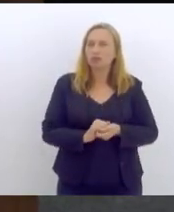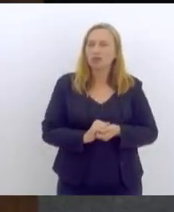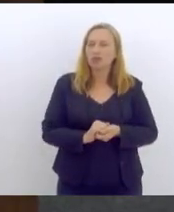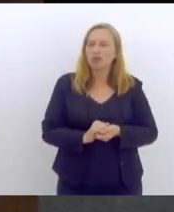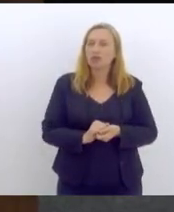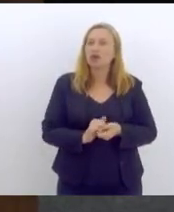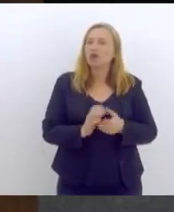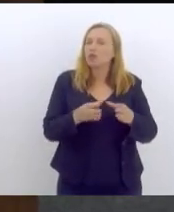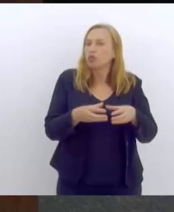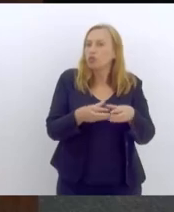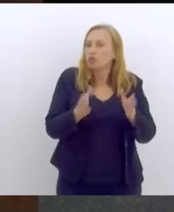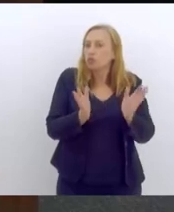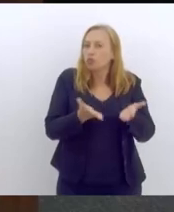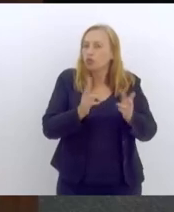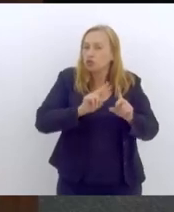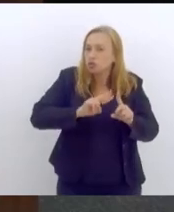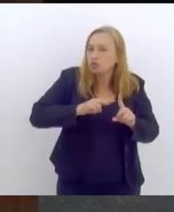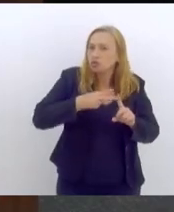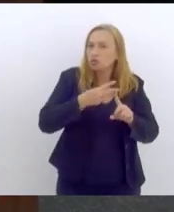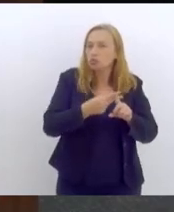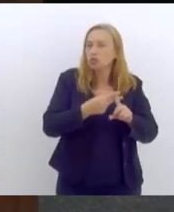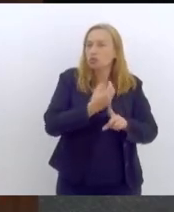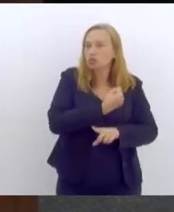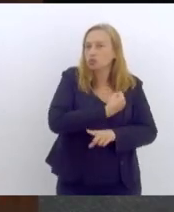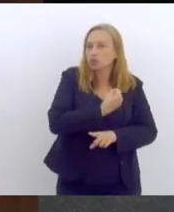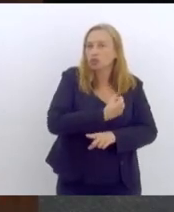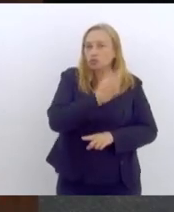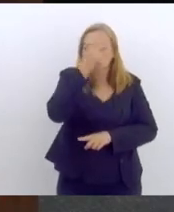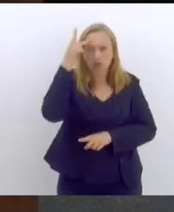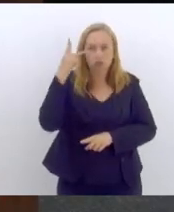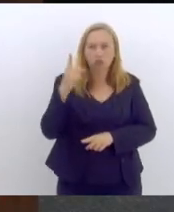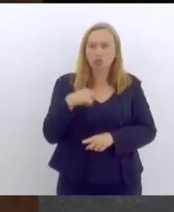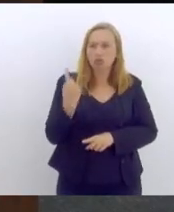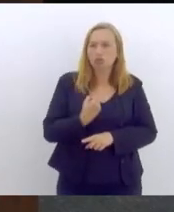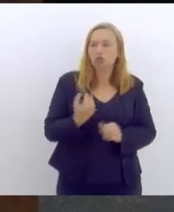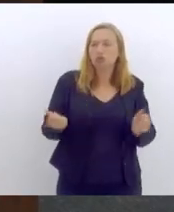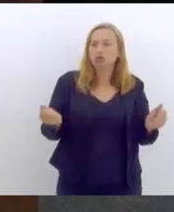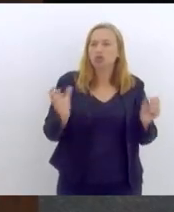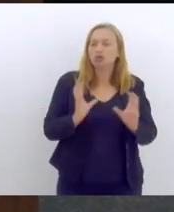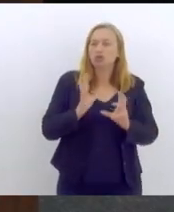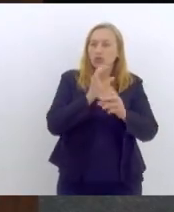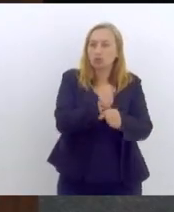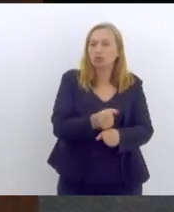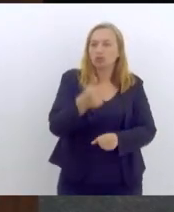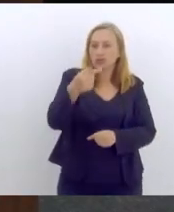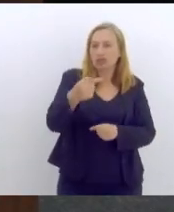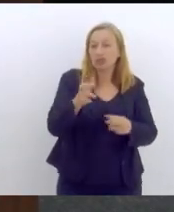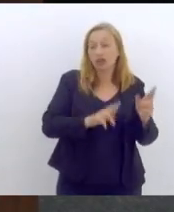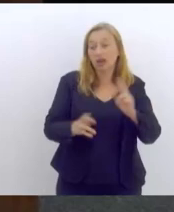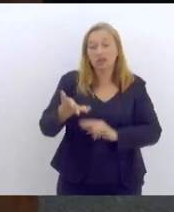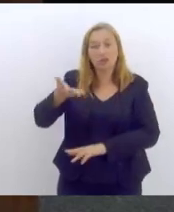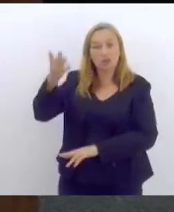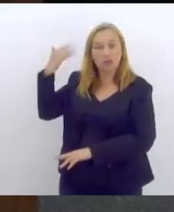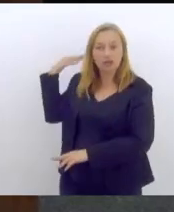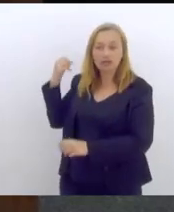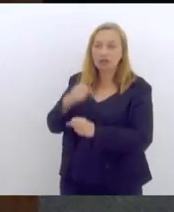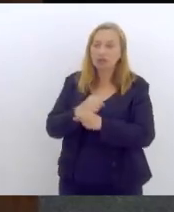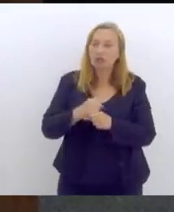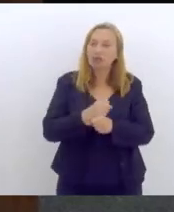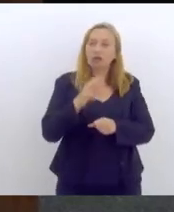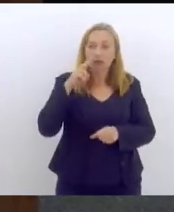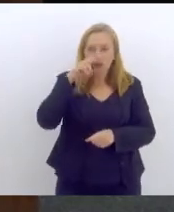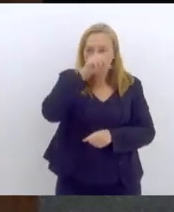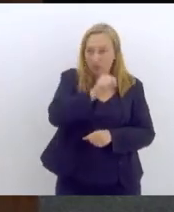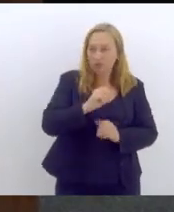bancada hoje que dobrou o número de pessoas, somos 7 em relação ao ano passado, mostrando a força